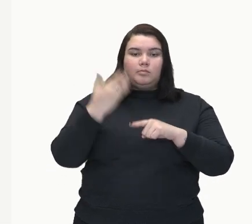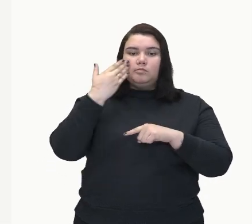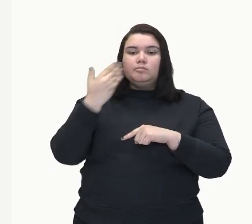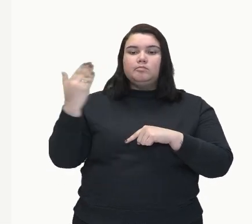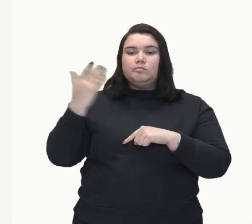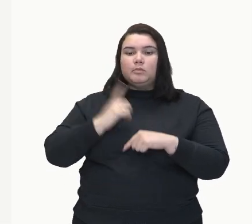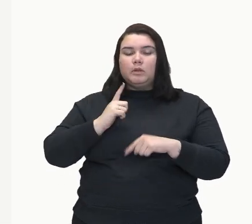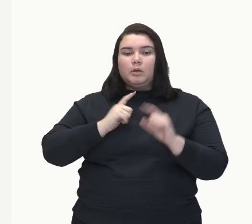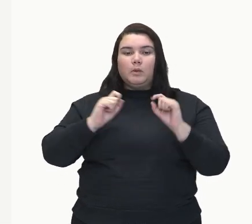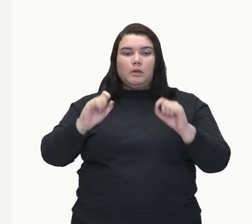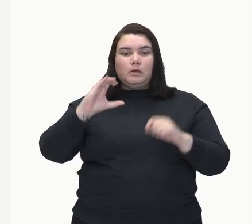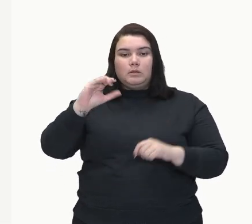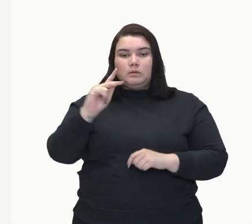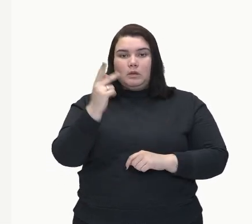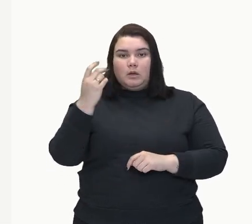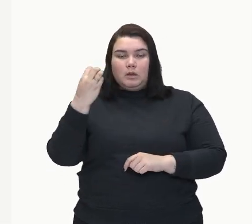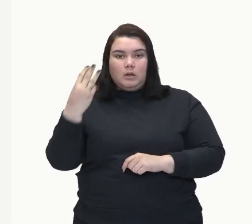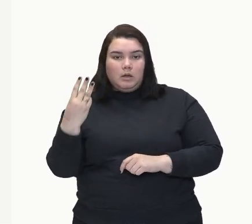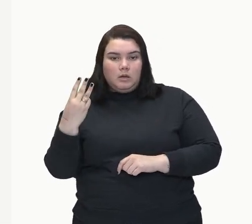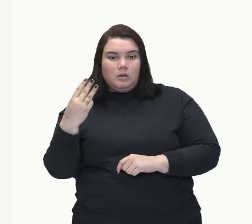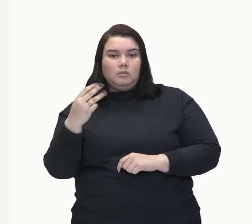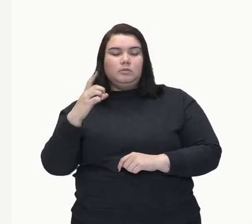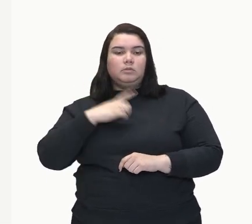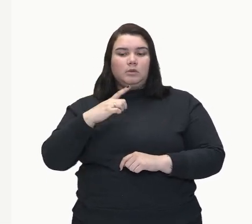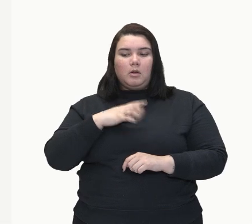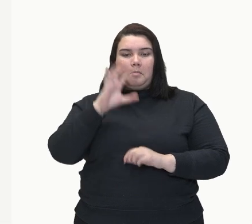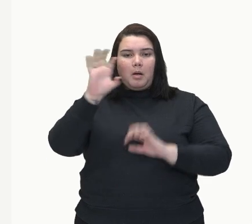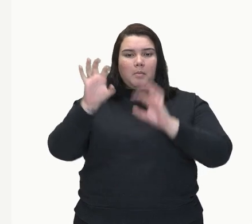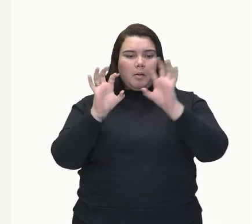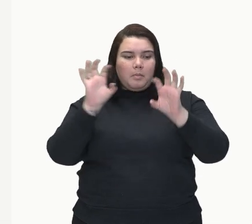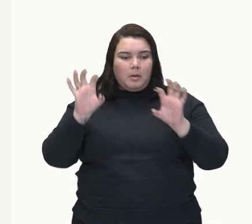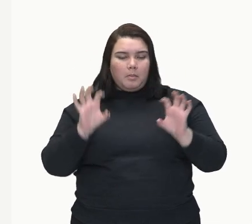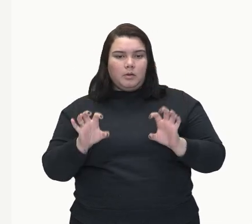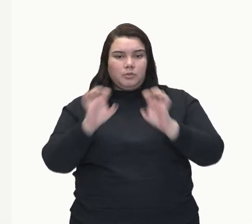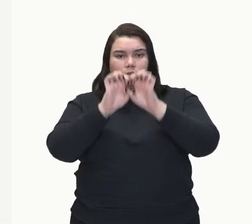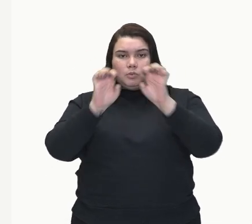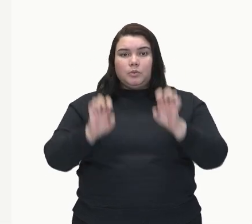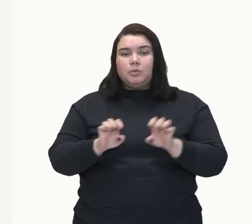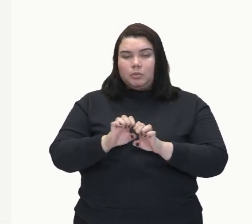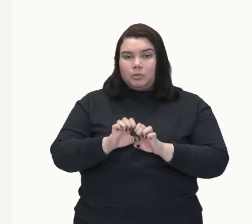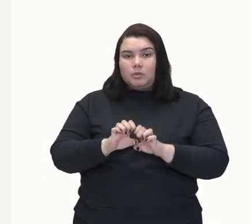CH3, para cá é todo um ligante, para cá é outro ligante, e